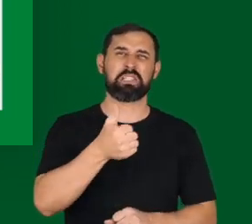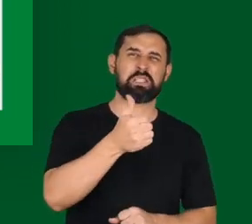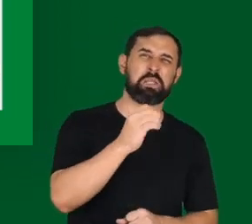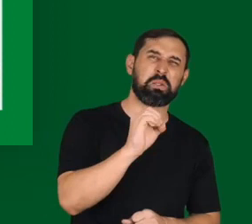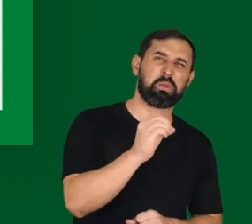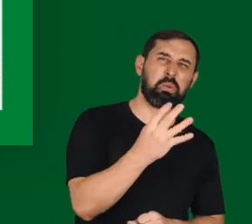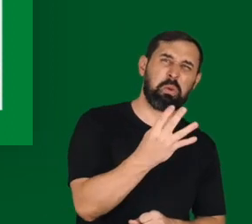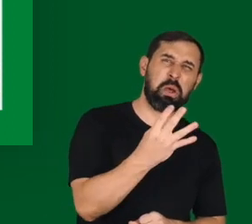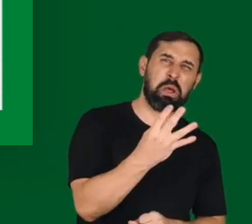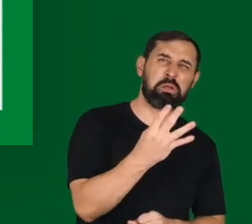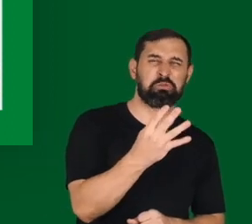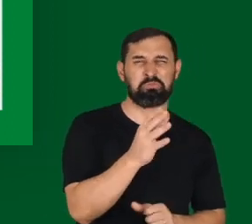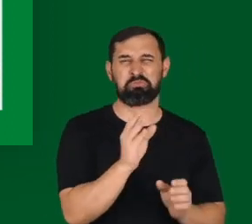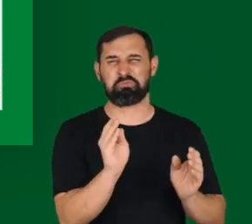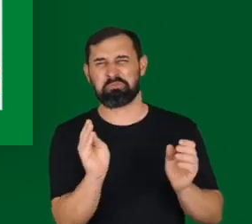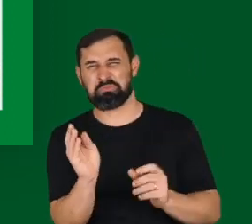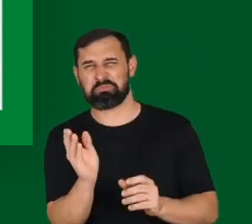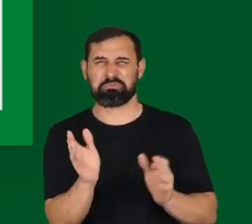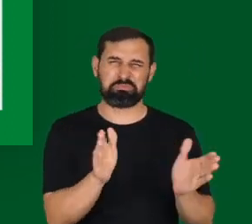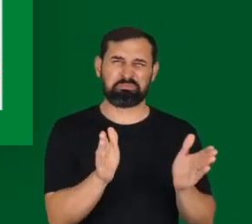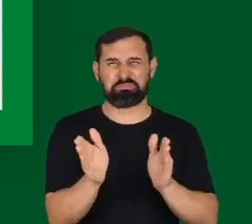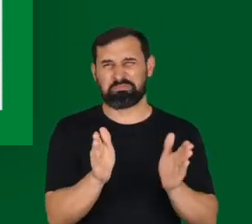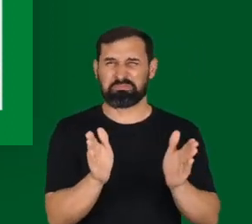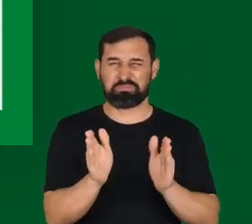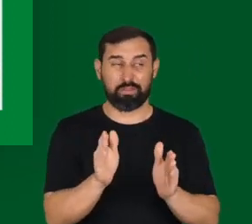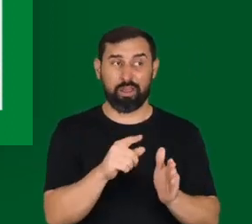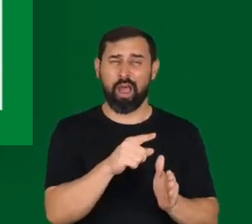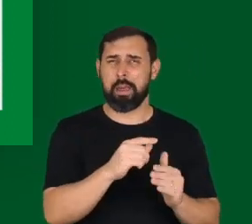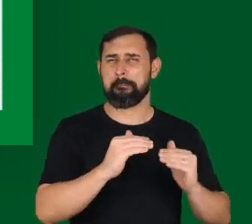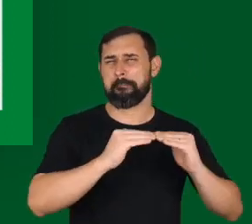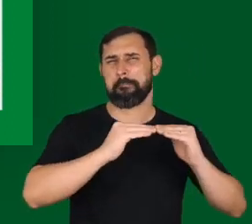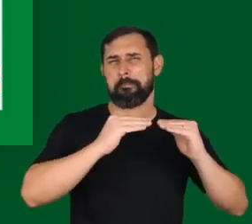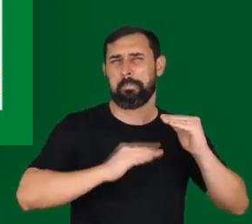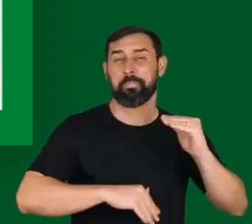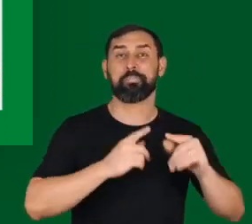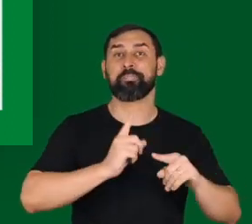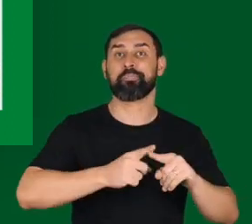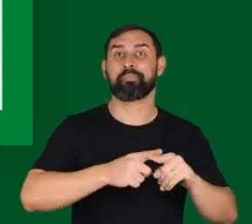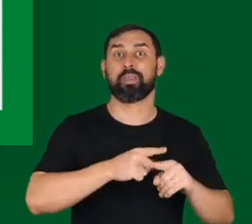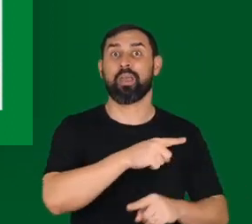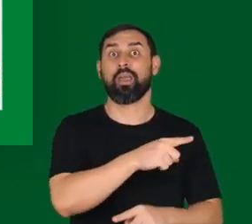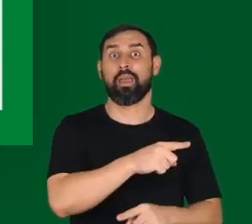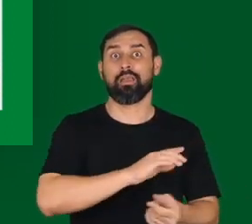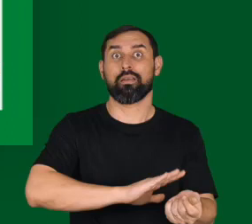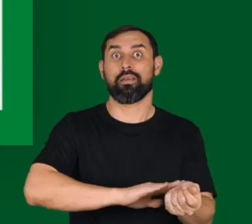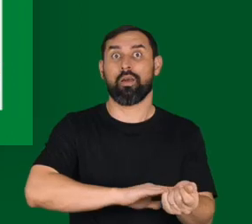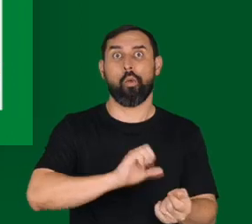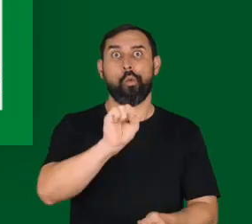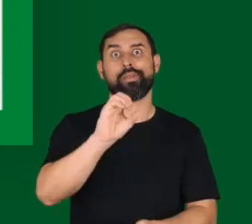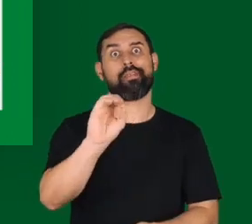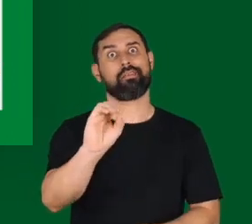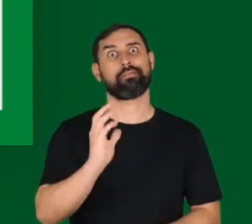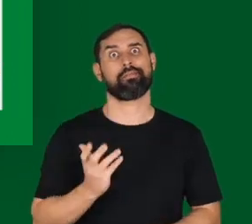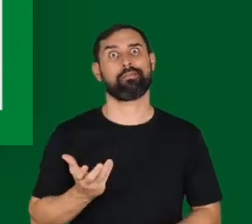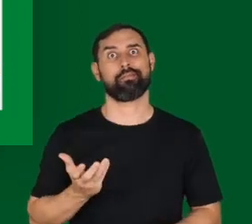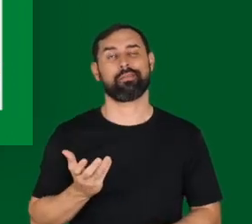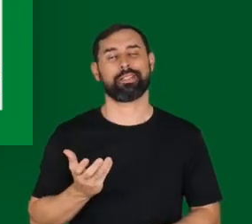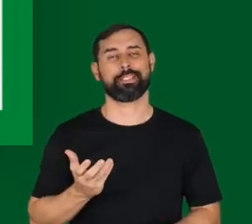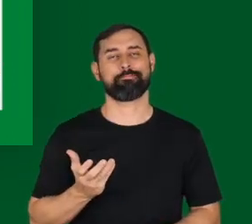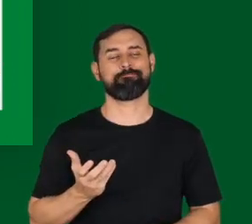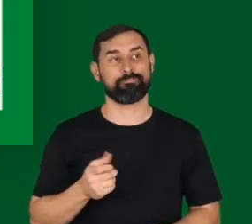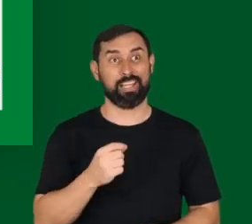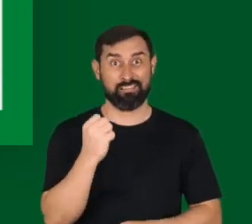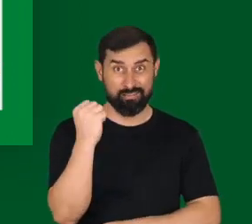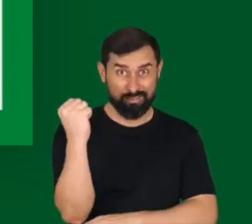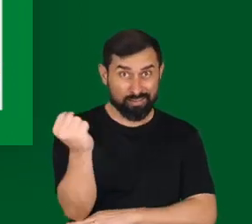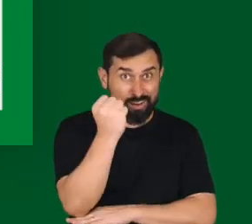104 e 84 ali, a pressão sistólica. Para ele, já vai estar baixa, porque ele estava apresentando uma pressão sistólica de 80. Então, realmente